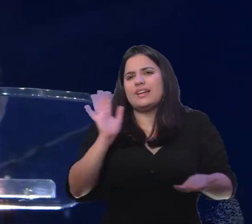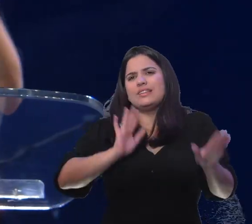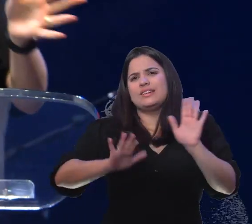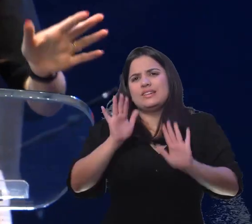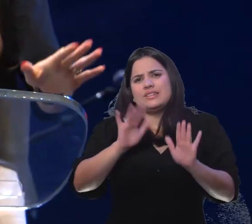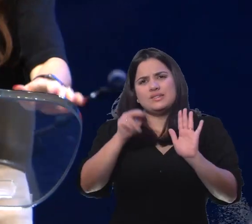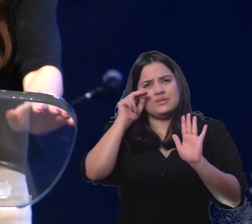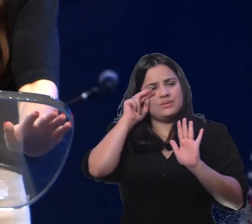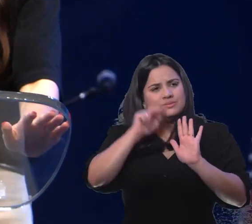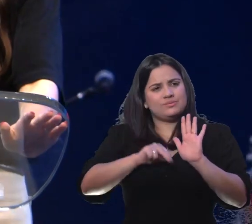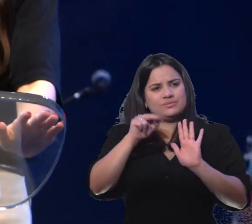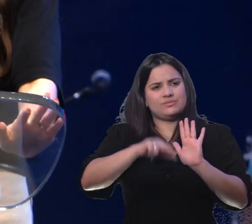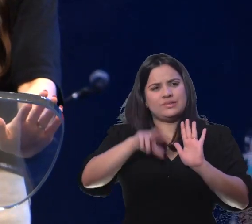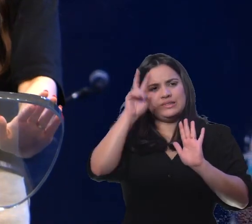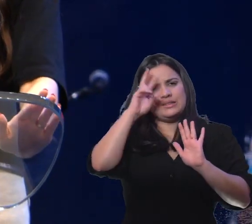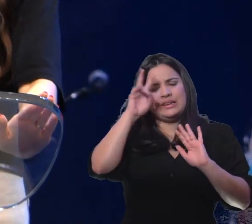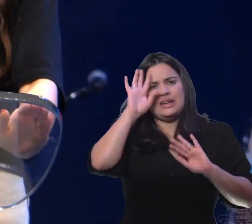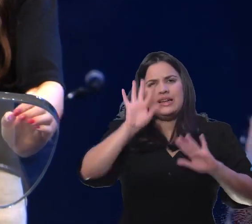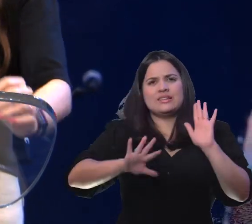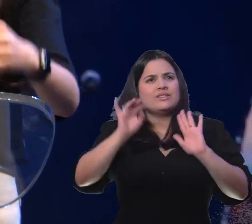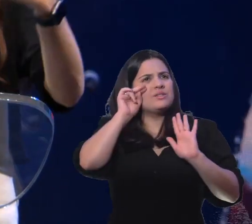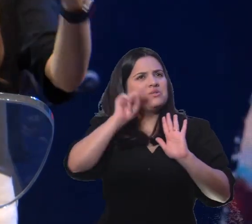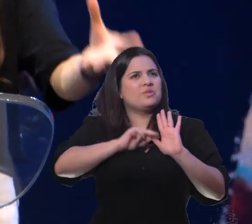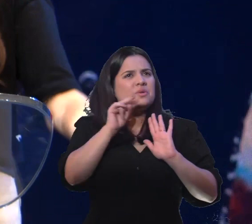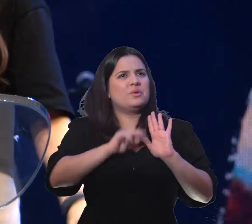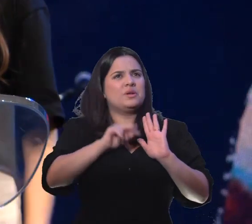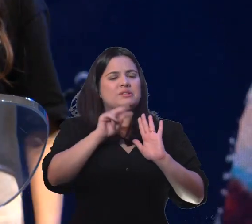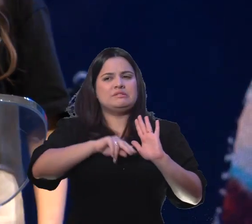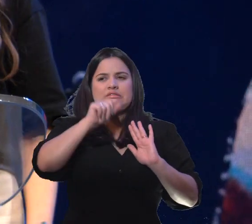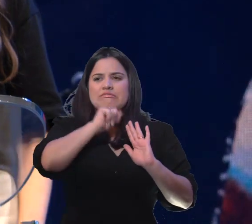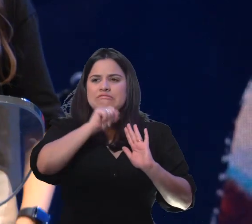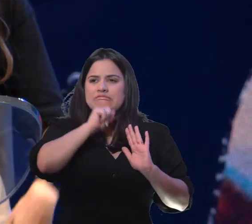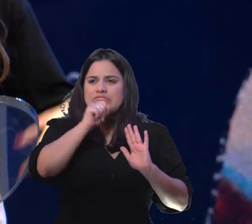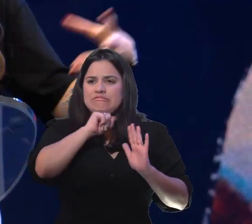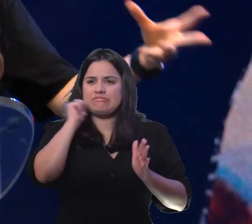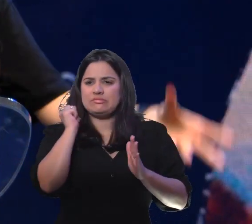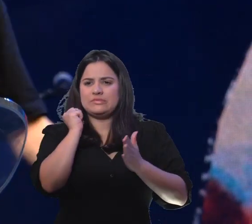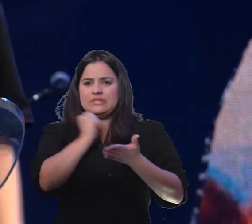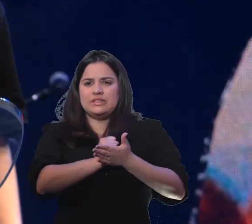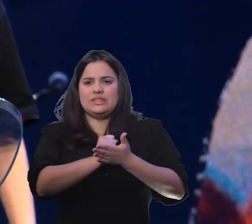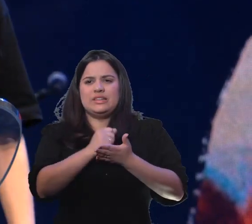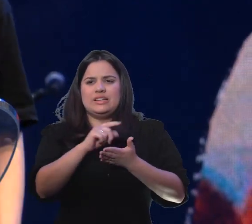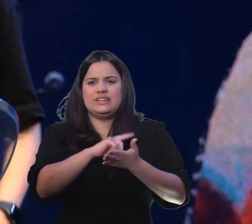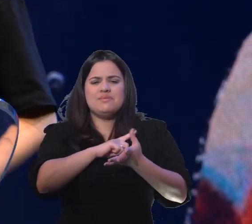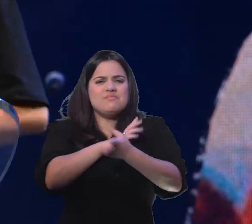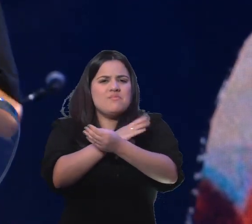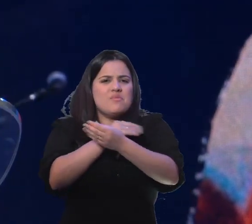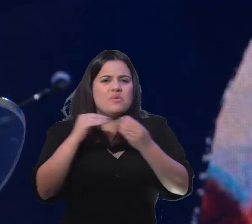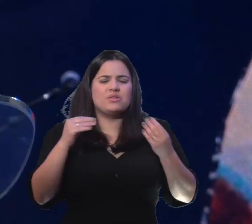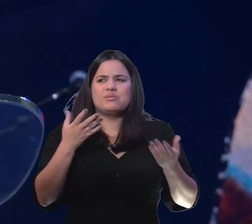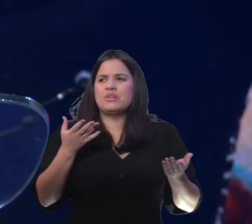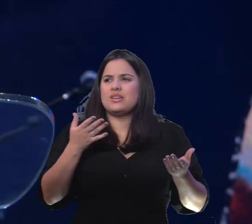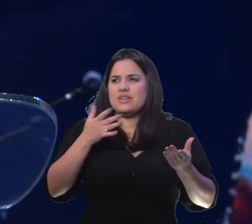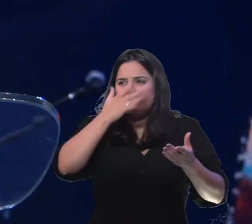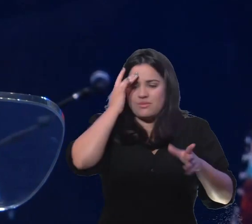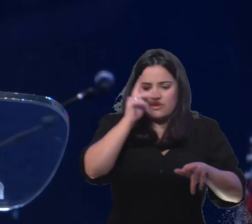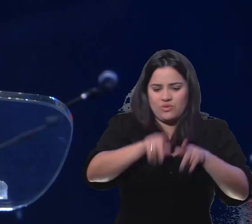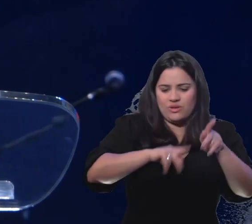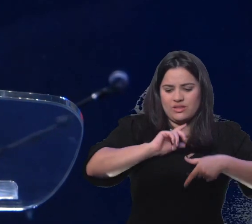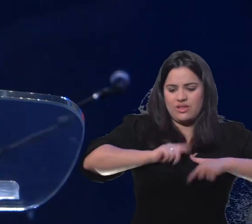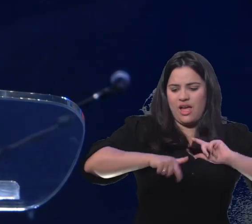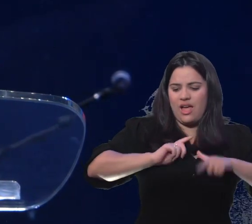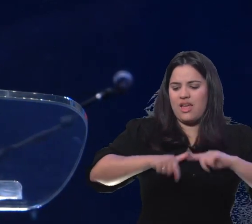Às vezes eu vou ler o Antigo Testamento, e aí tem vários momentos que o povo de Israel se rebela contra o Senhor, adora outros